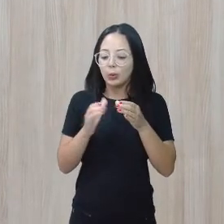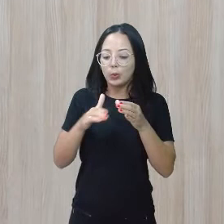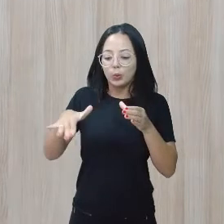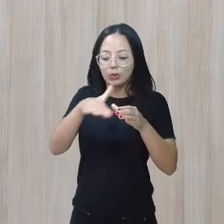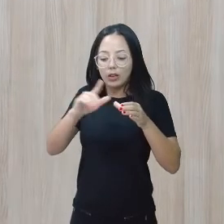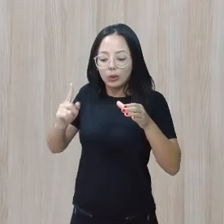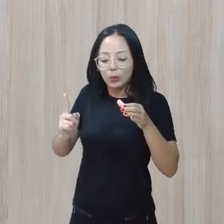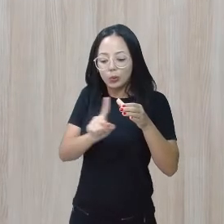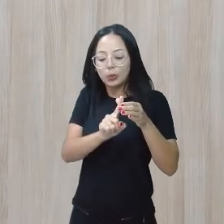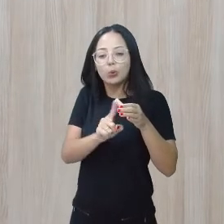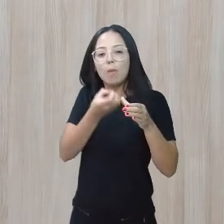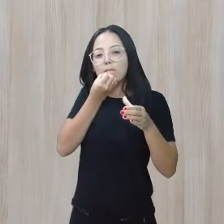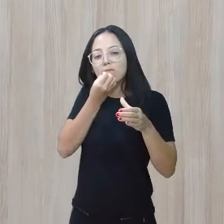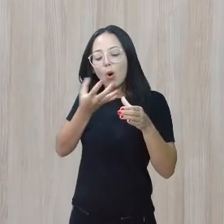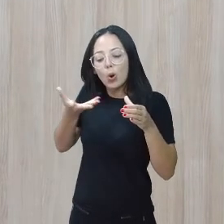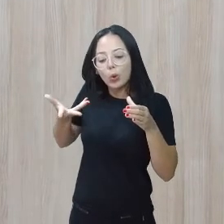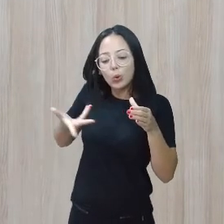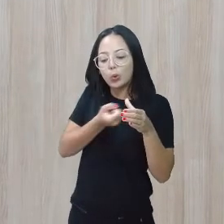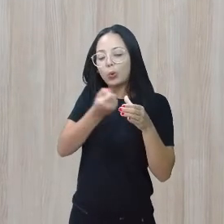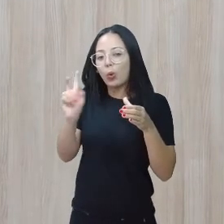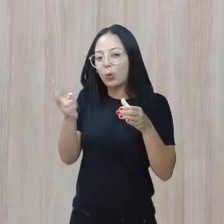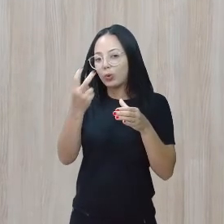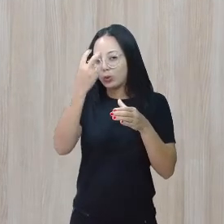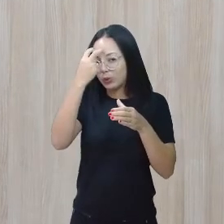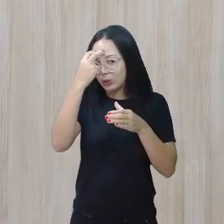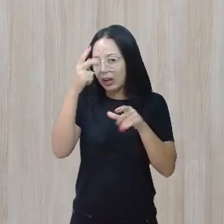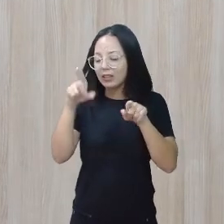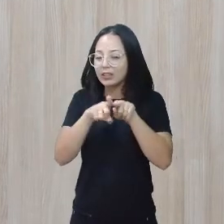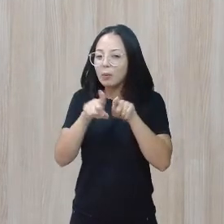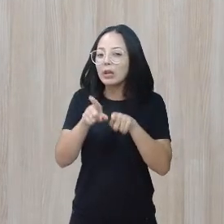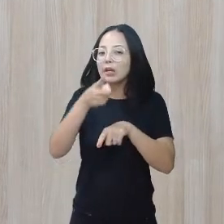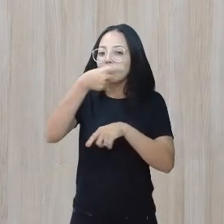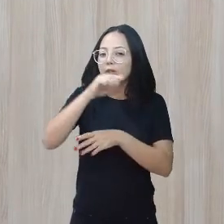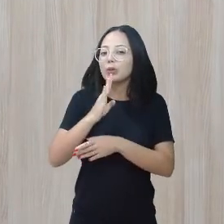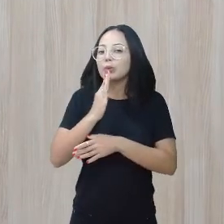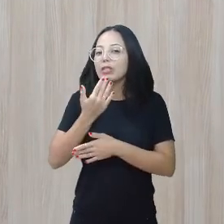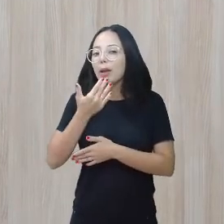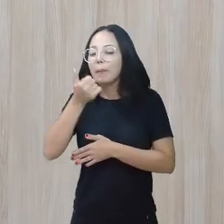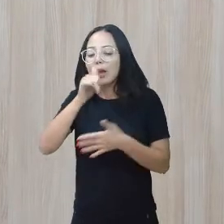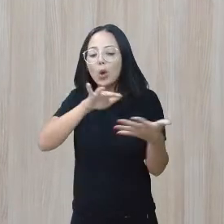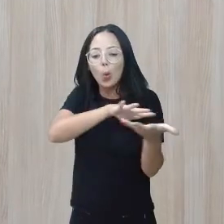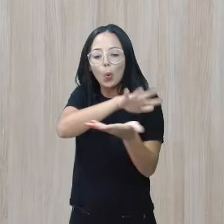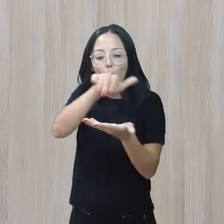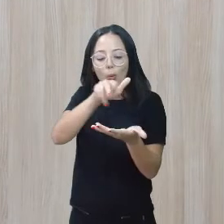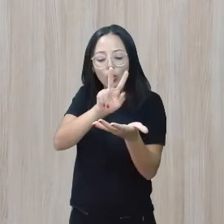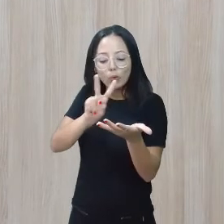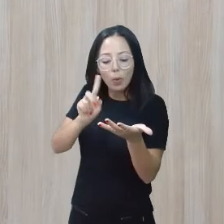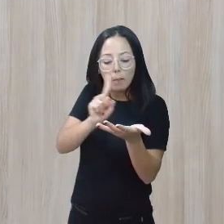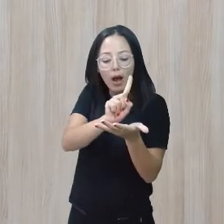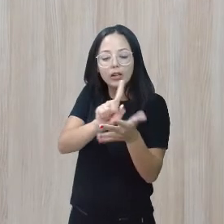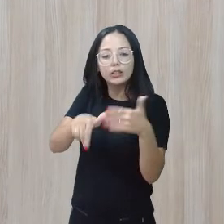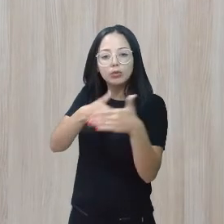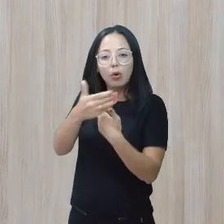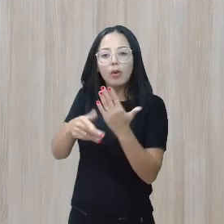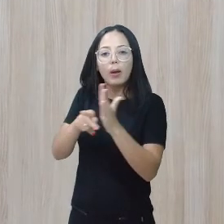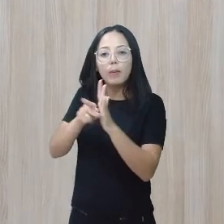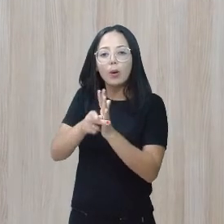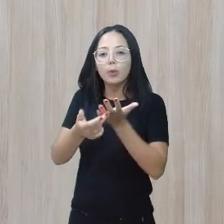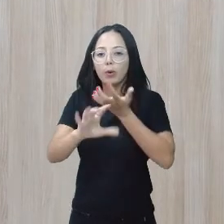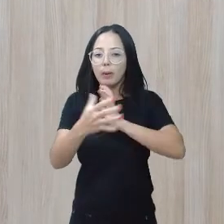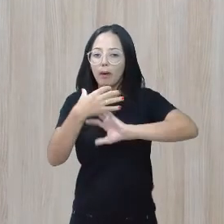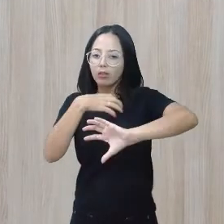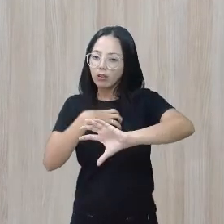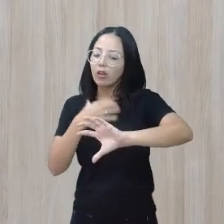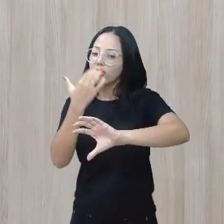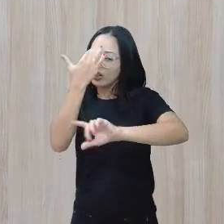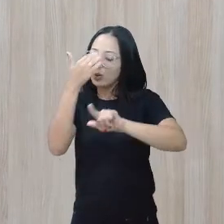aí desbravador de cultura também, vai conhecer melhor o mundo, desenvolver processos de empatia, o